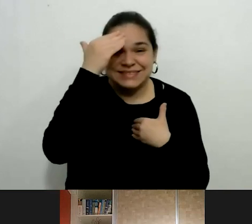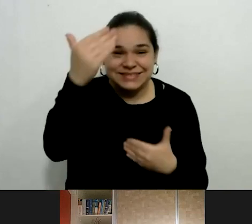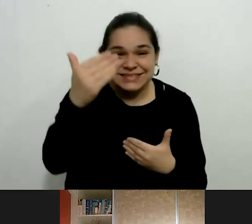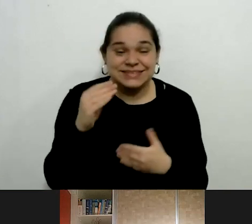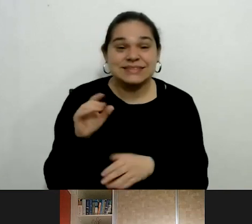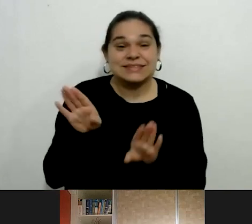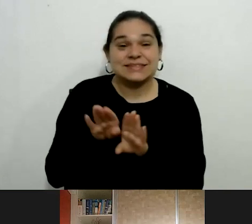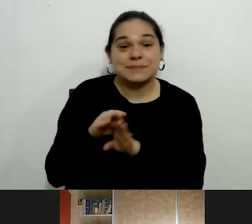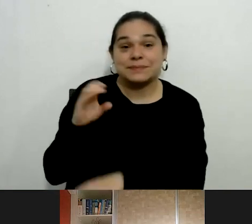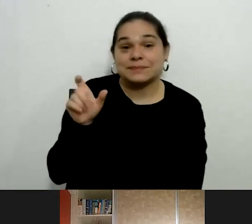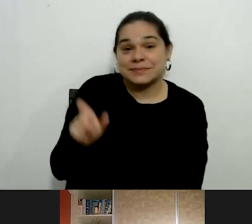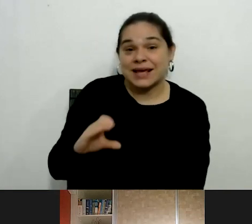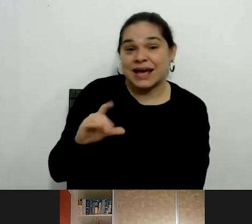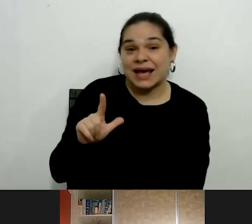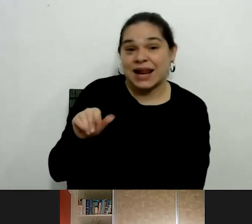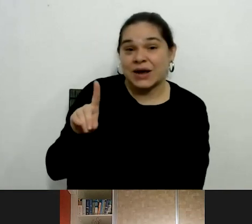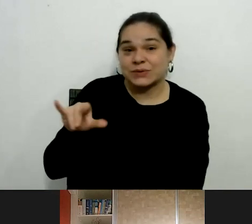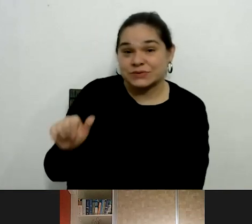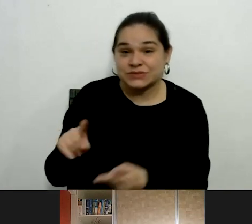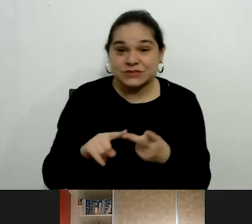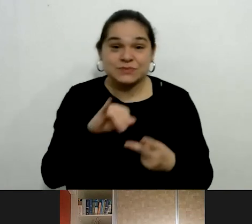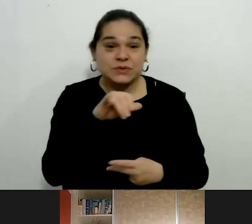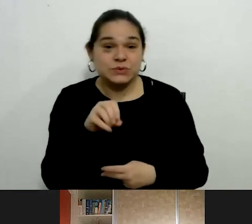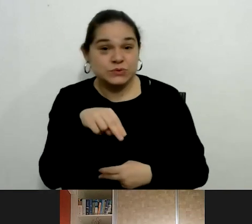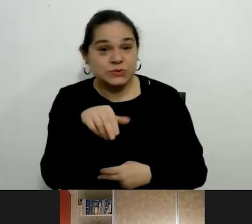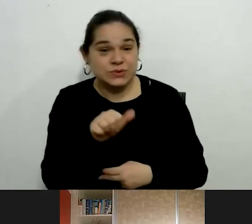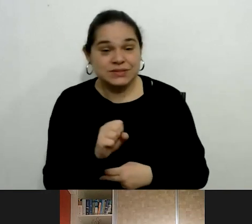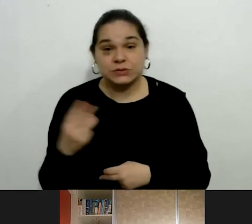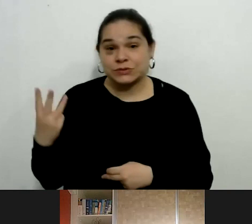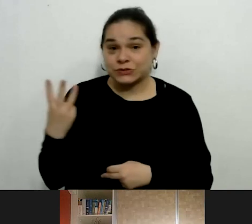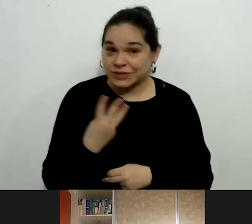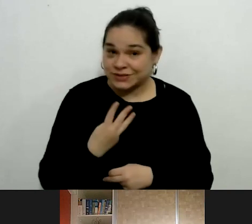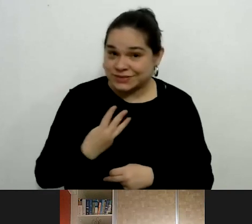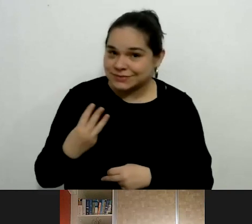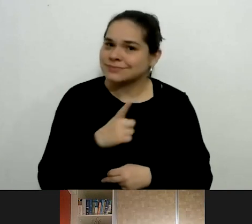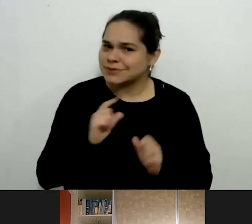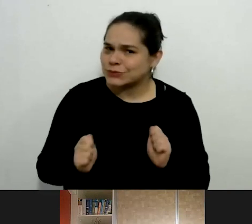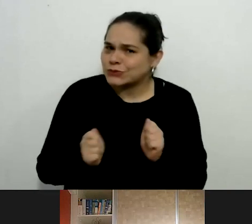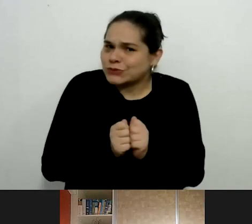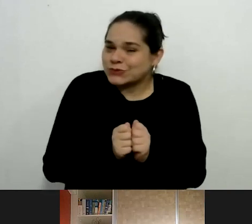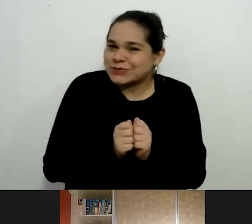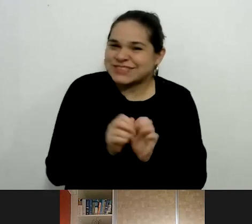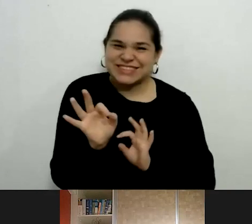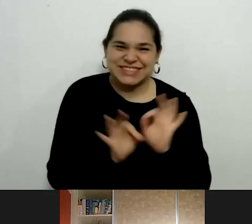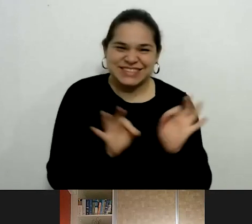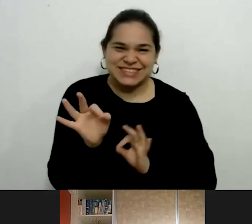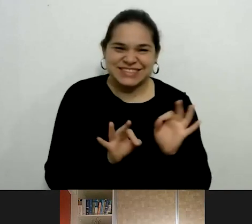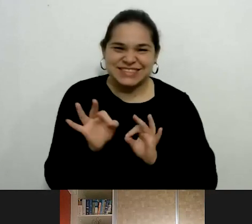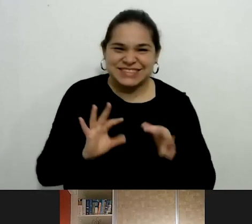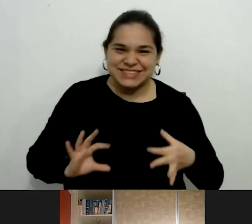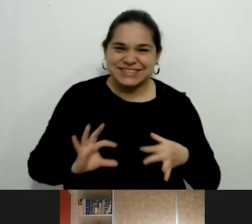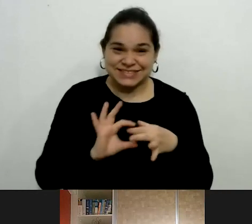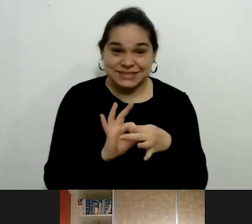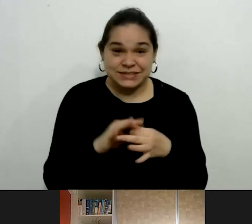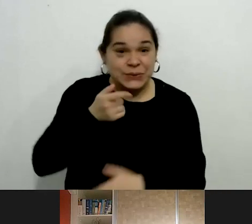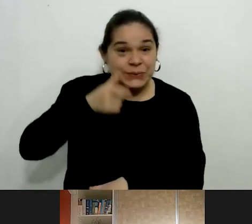Cláudia e o Jonas. Nós três estamos nesse projeto, né? Juntos, misturados de xialonal. A gente começou